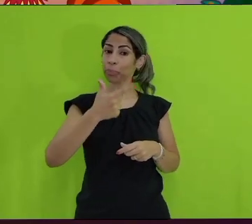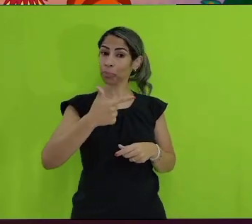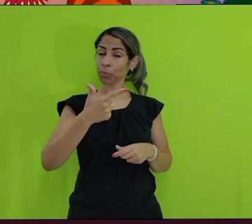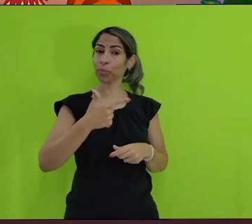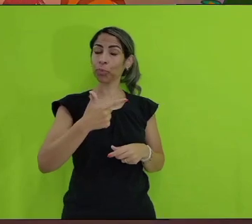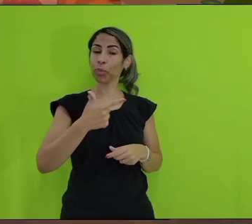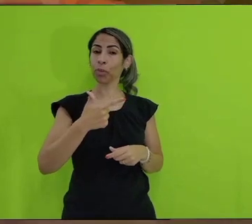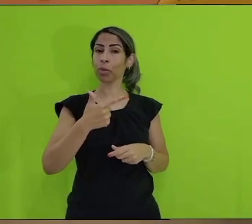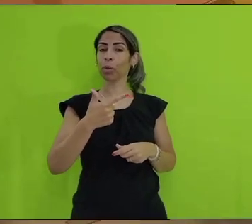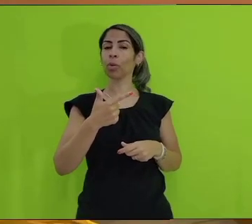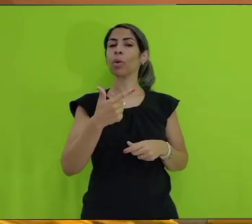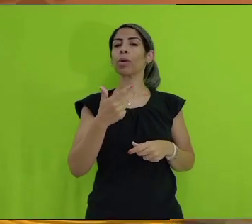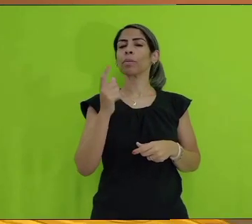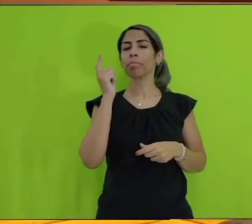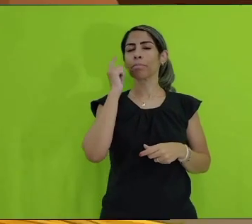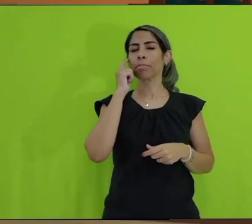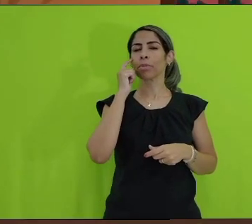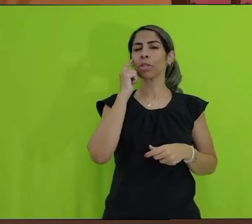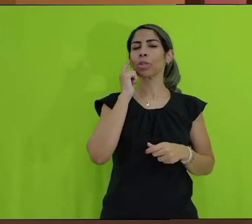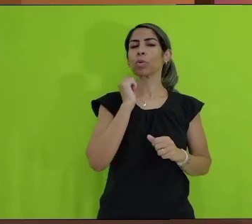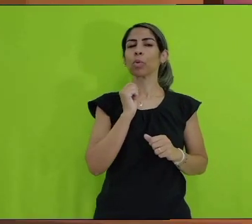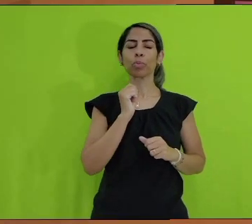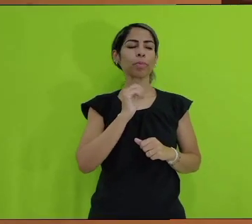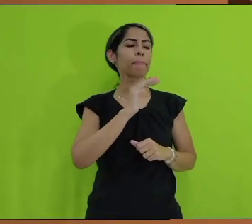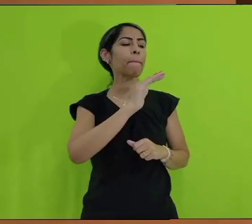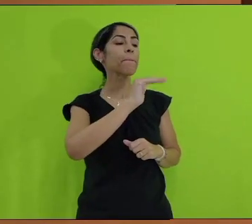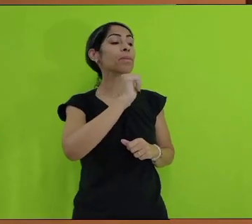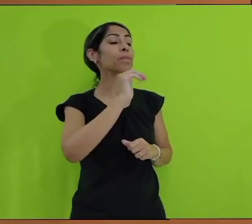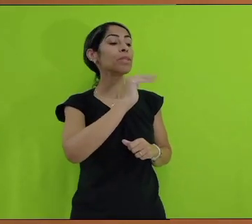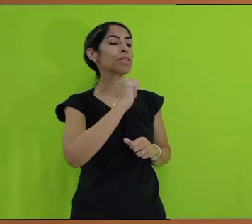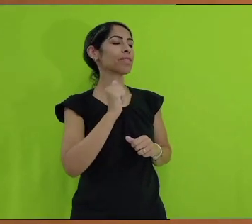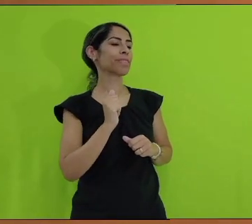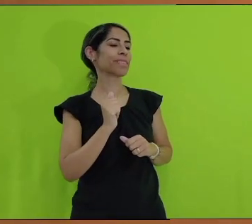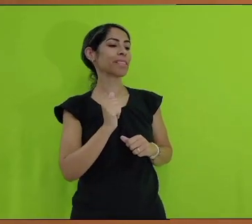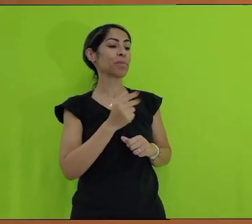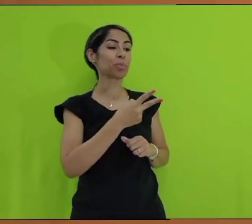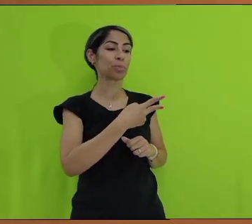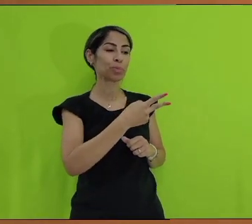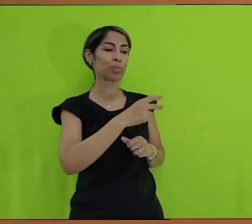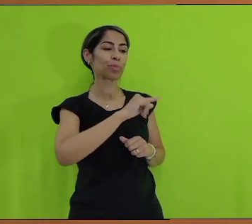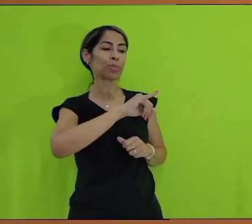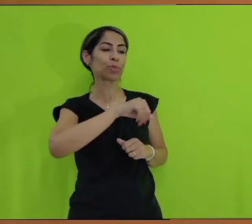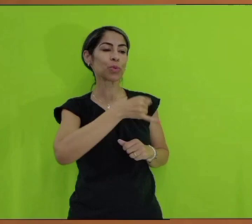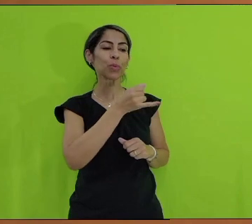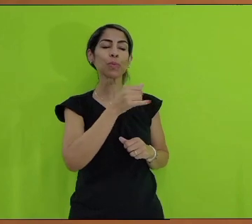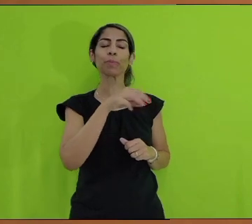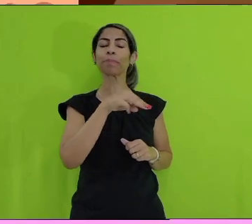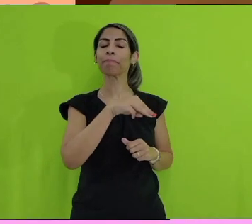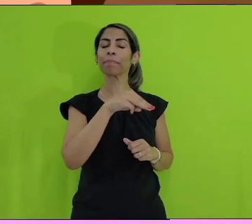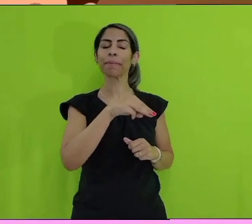Na manhã seguinte, a madrasta chama João e Maria e diz alegremente: